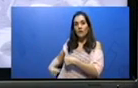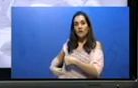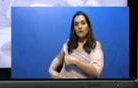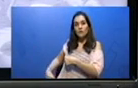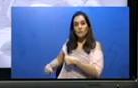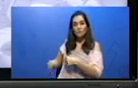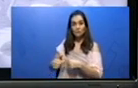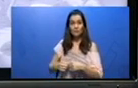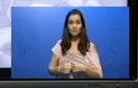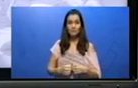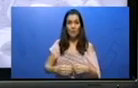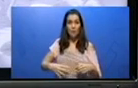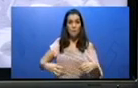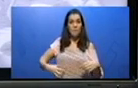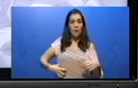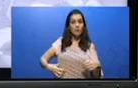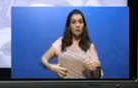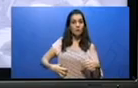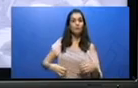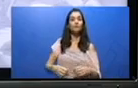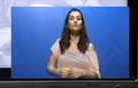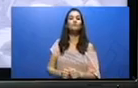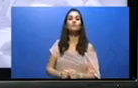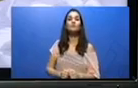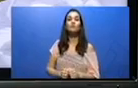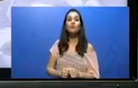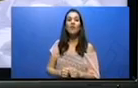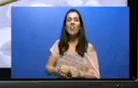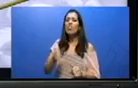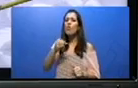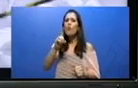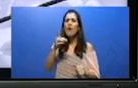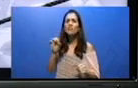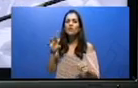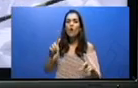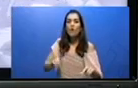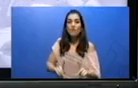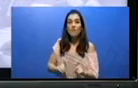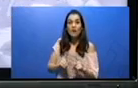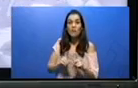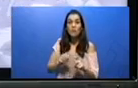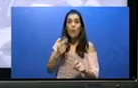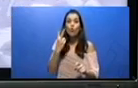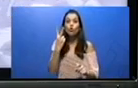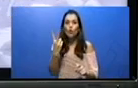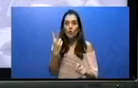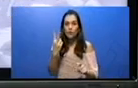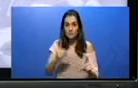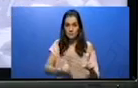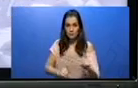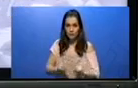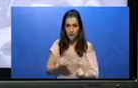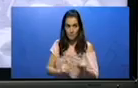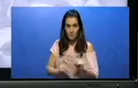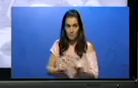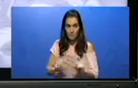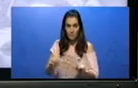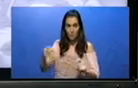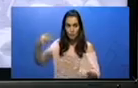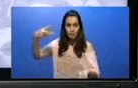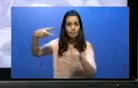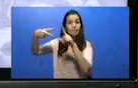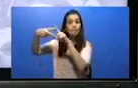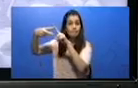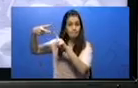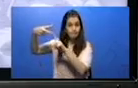E é culpa deste verme aqui. Na verdade, não é só um verme aqui, são dois vermes. Nós temos esse